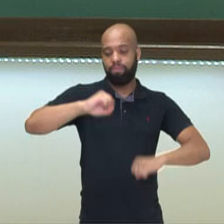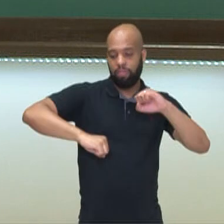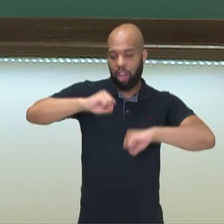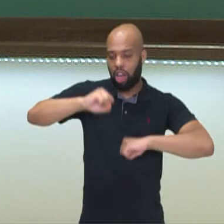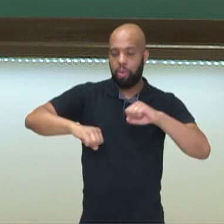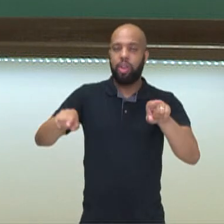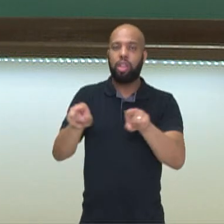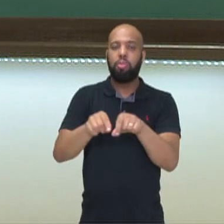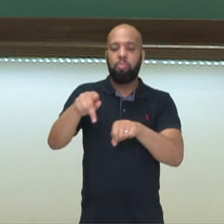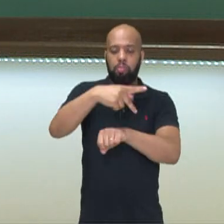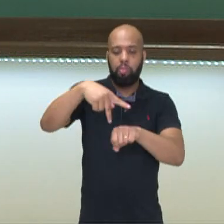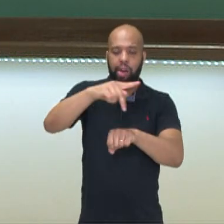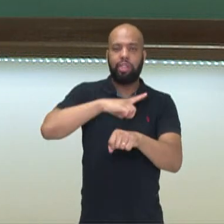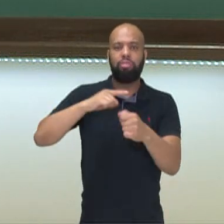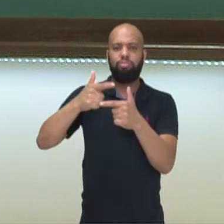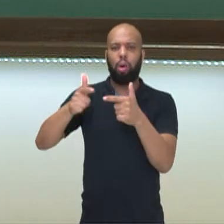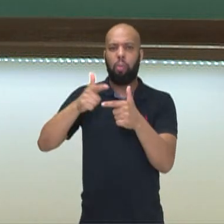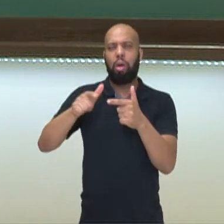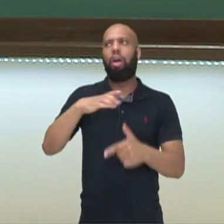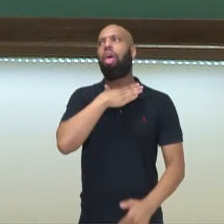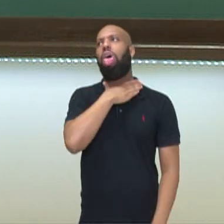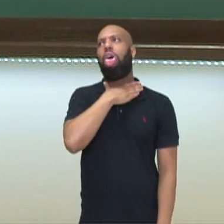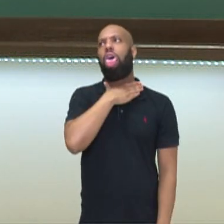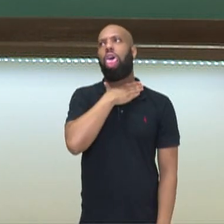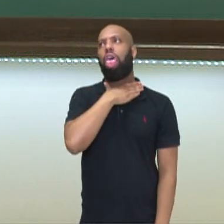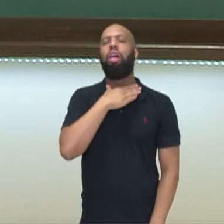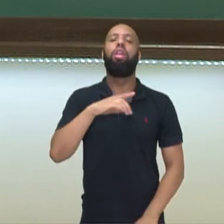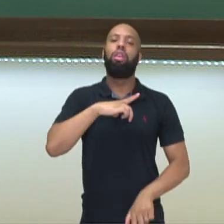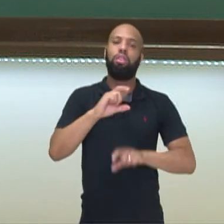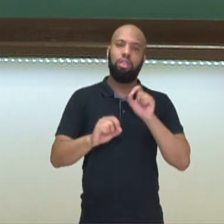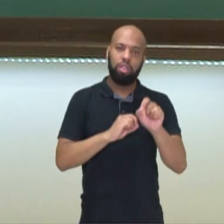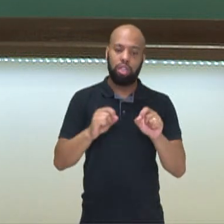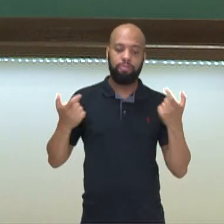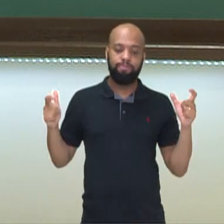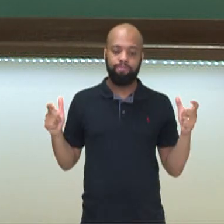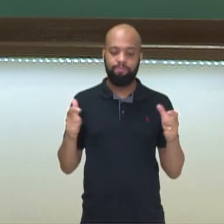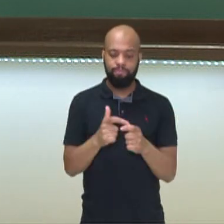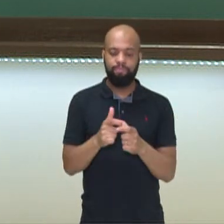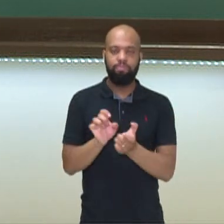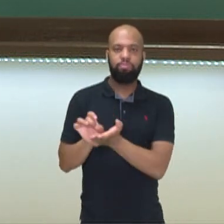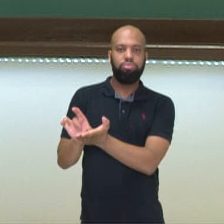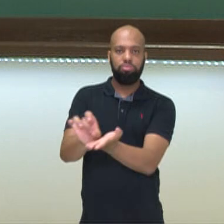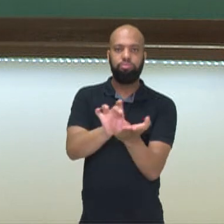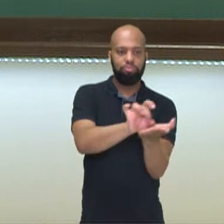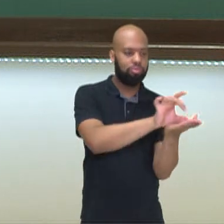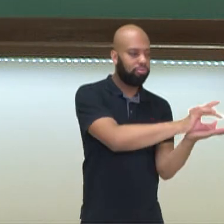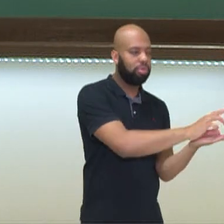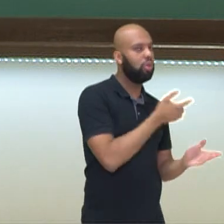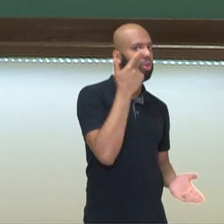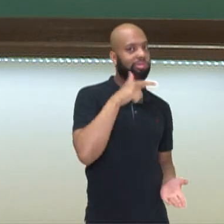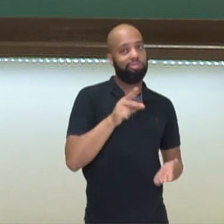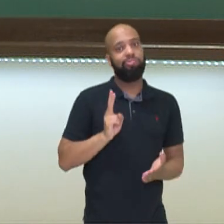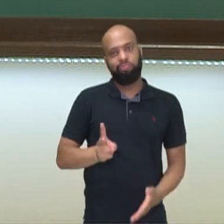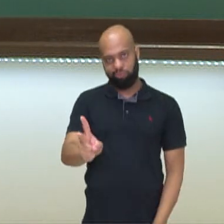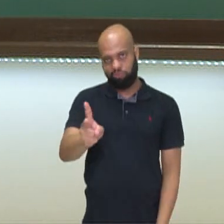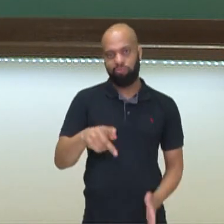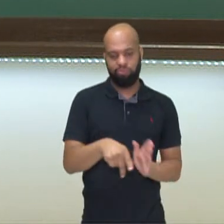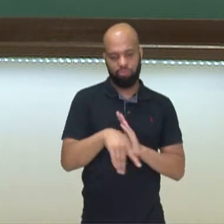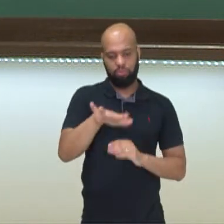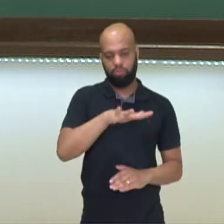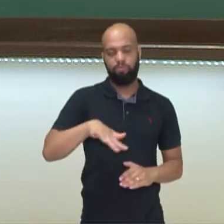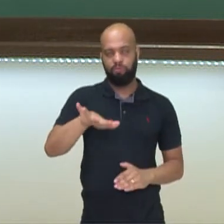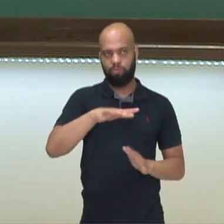o país está passando por uma forte crise e precisa diminuir o pessoal para conseguir se manter no